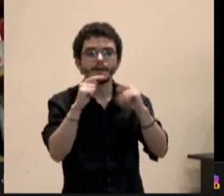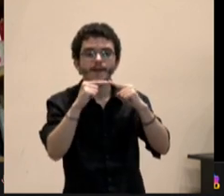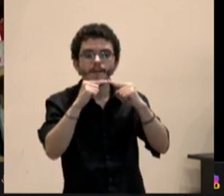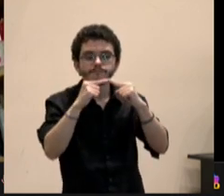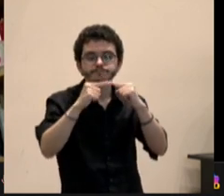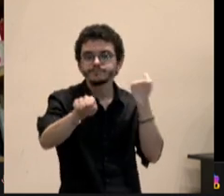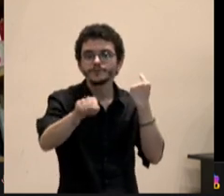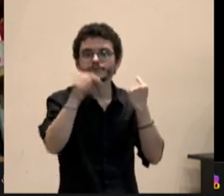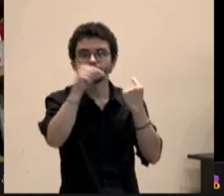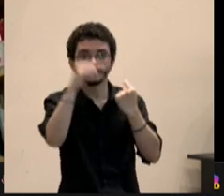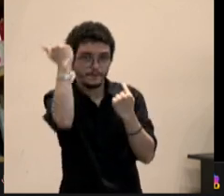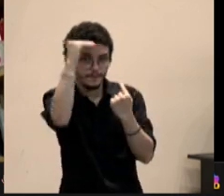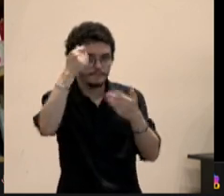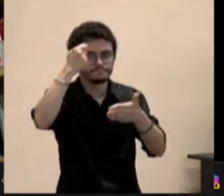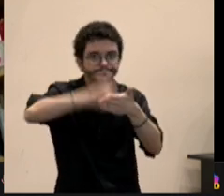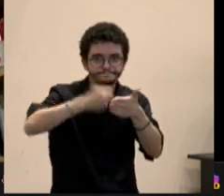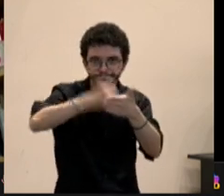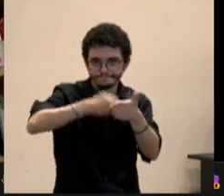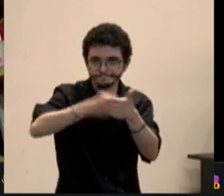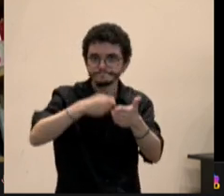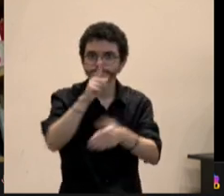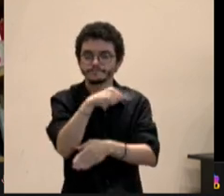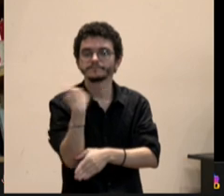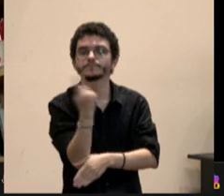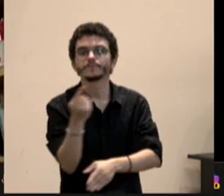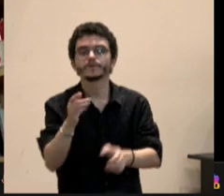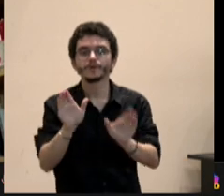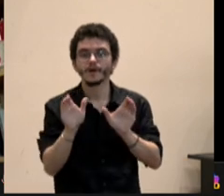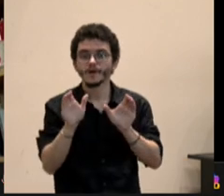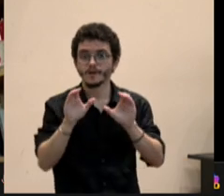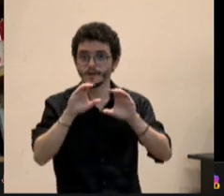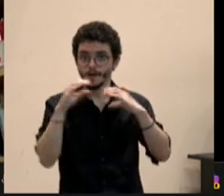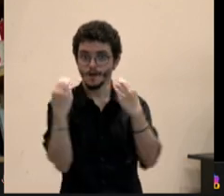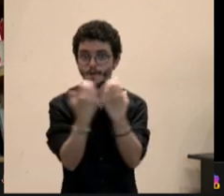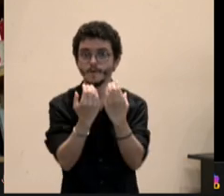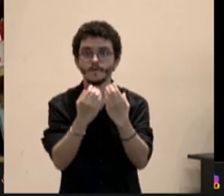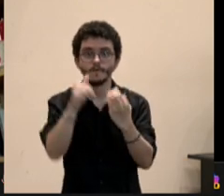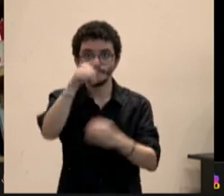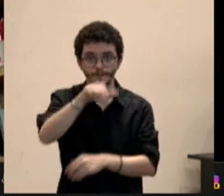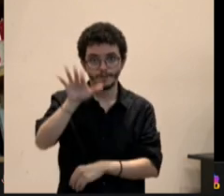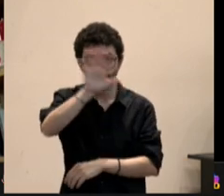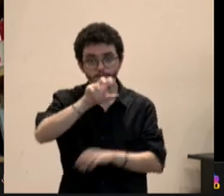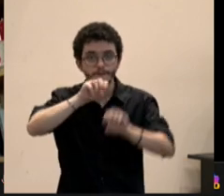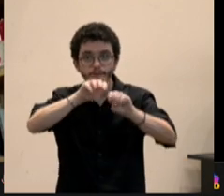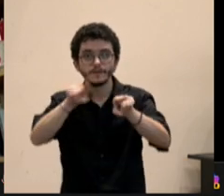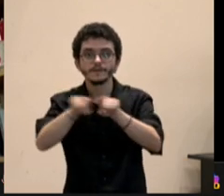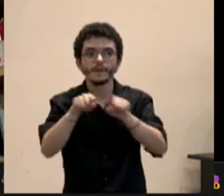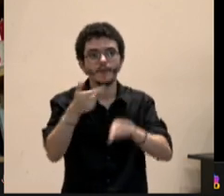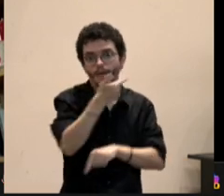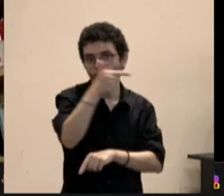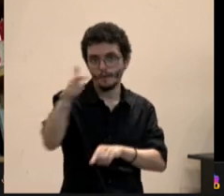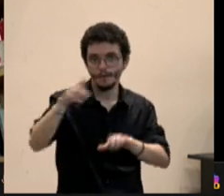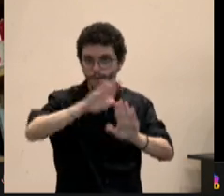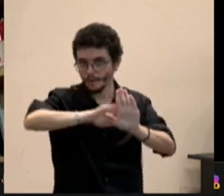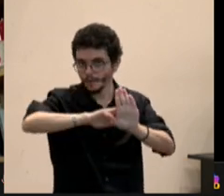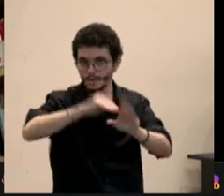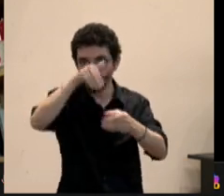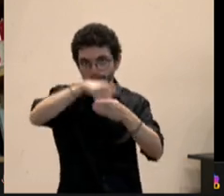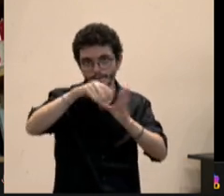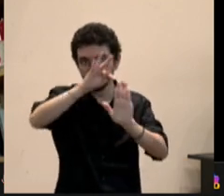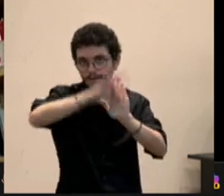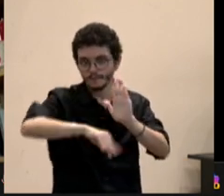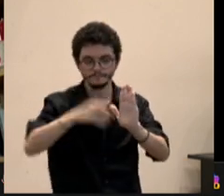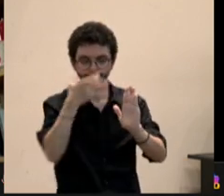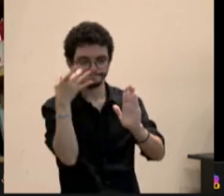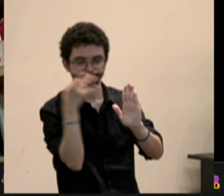concepção que foi defendida por nós na Conferência Nacional de Educação, e além de outros retrocessos que tem dentro do texto, que eu não vou me